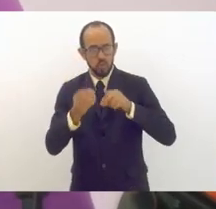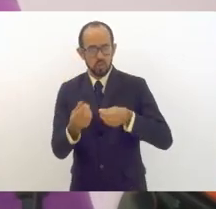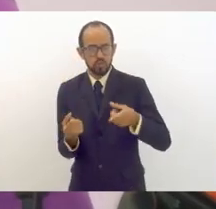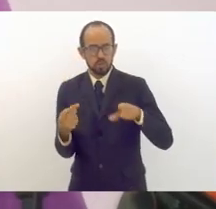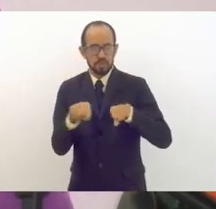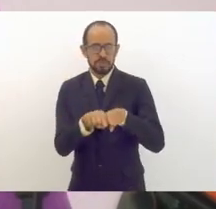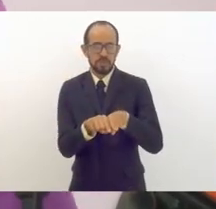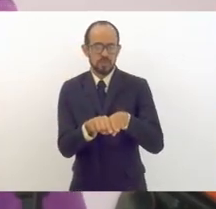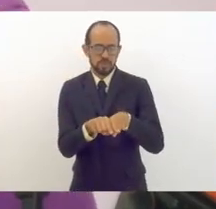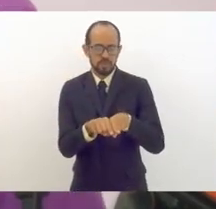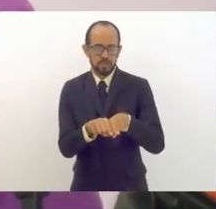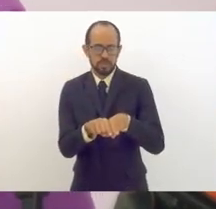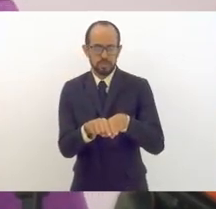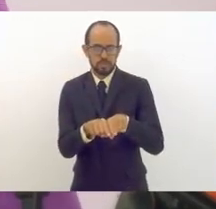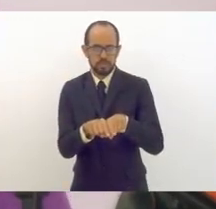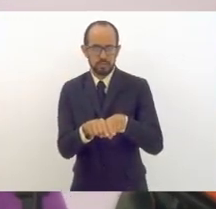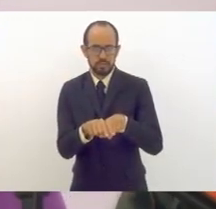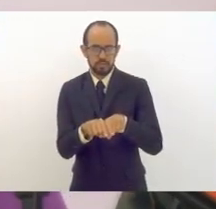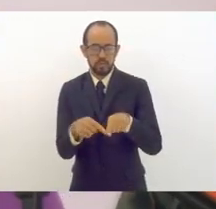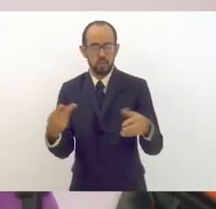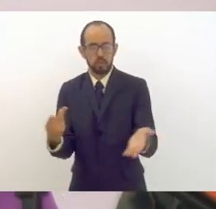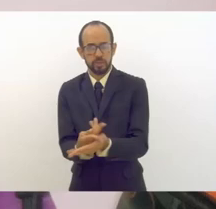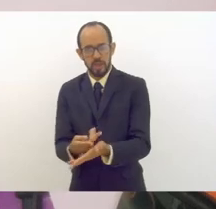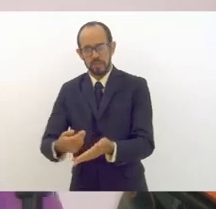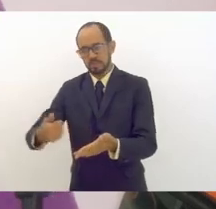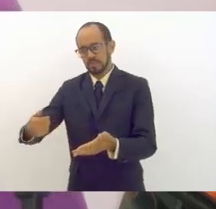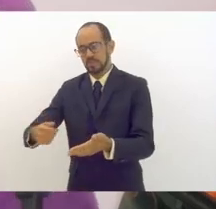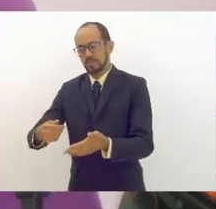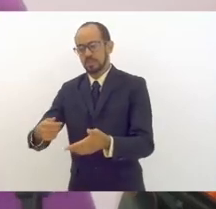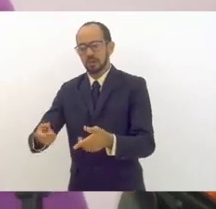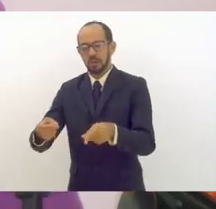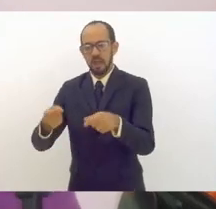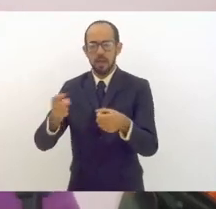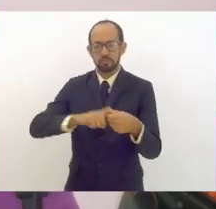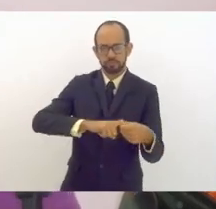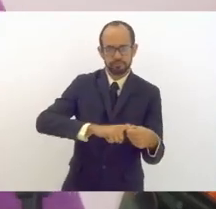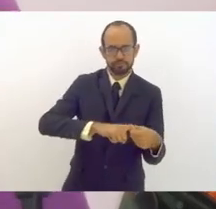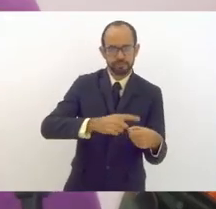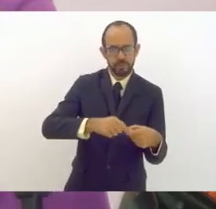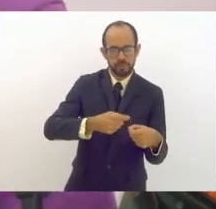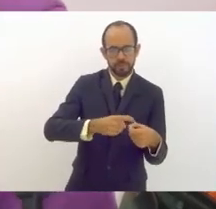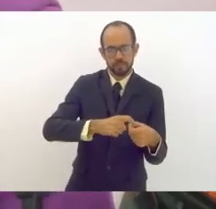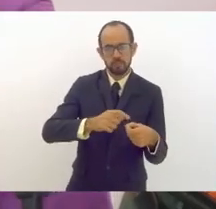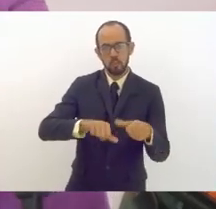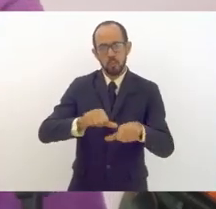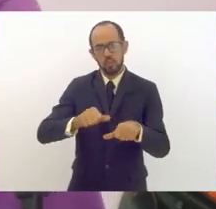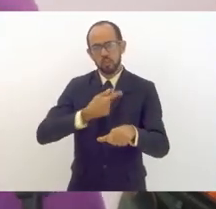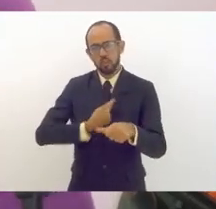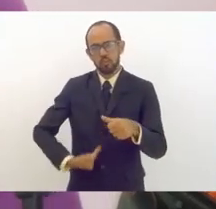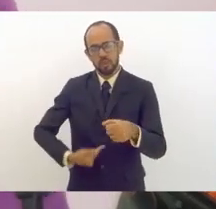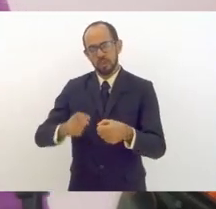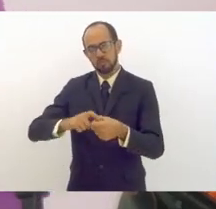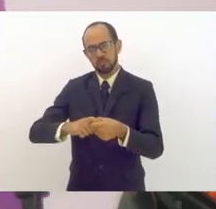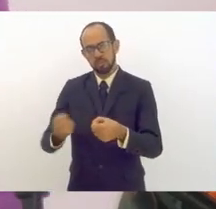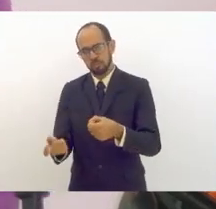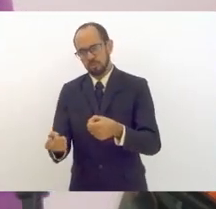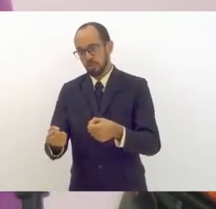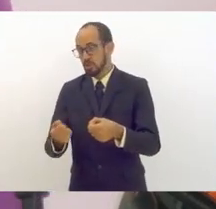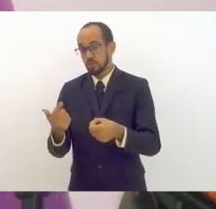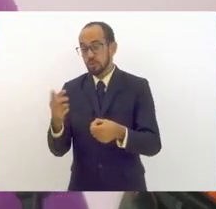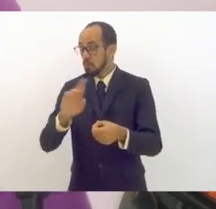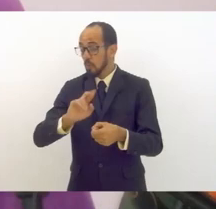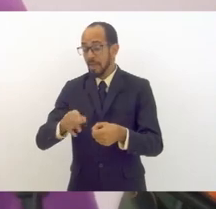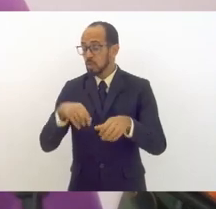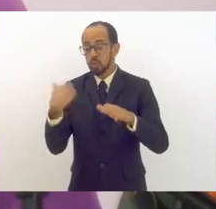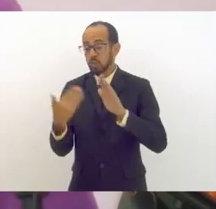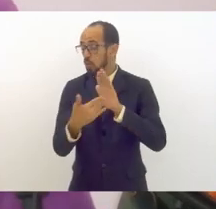As parcerias vêm, vão, é a primeira vez que a gente vê, muda o governo, muda tudo, não atende todas as escolas, quando há um